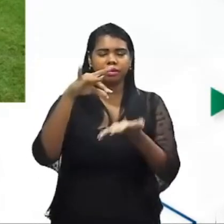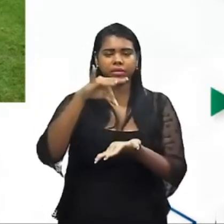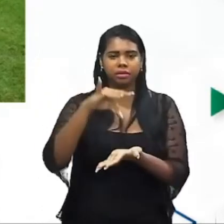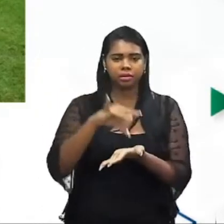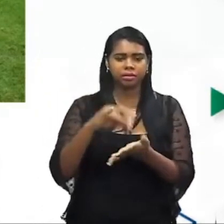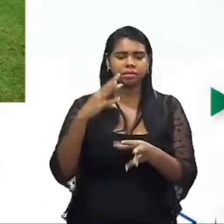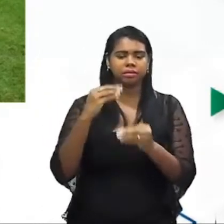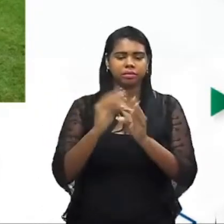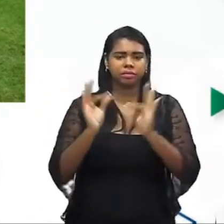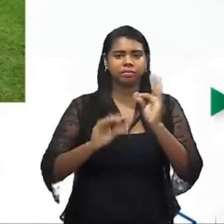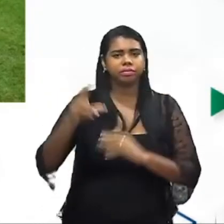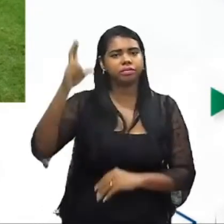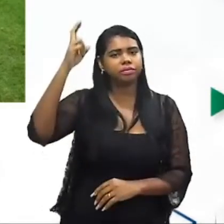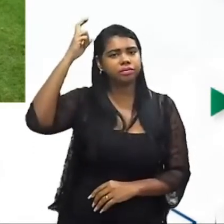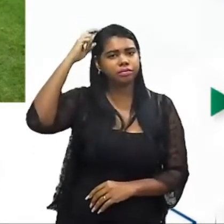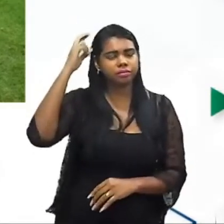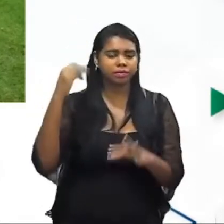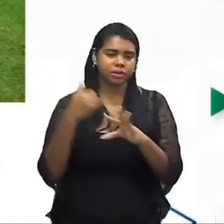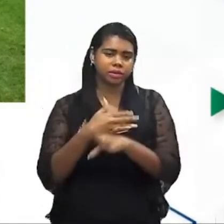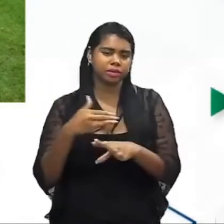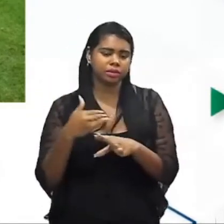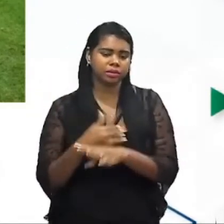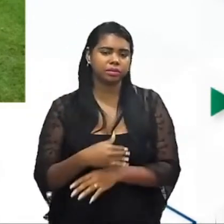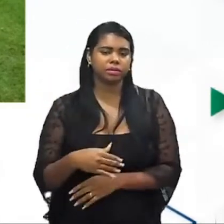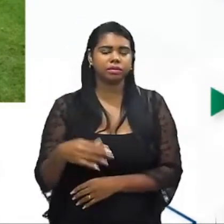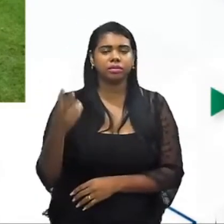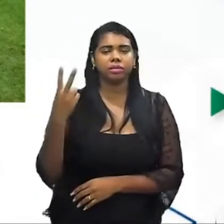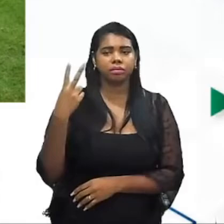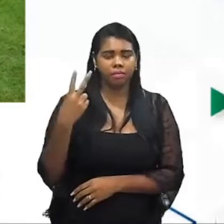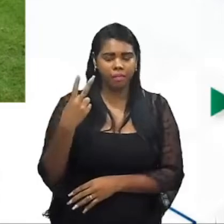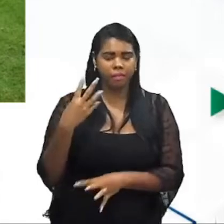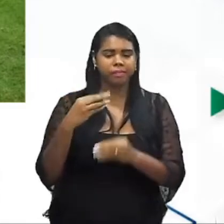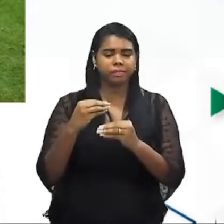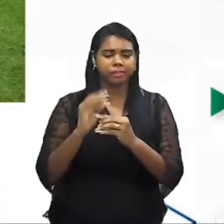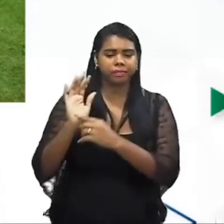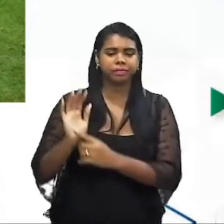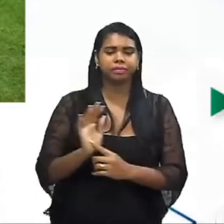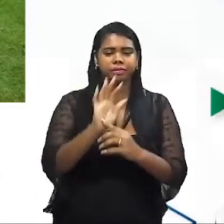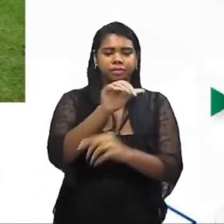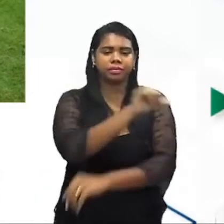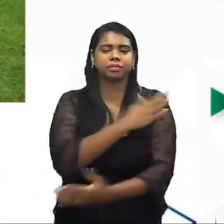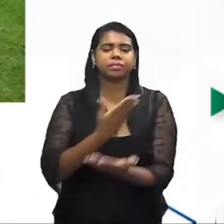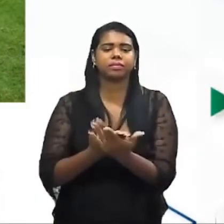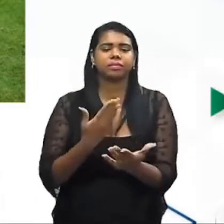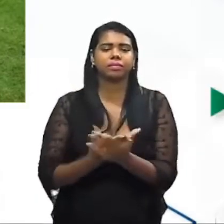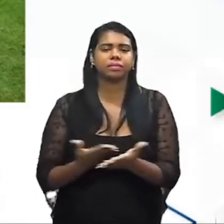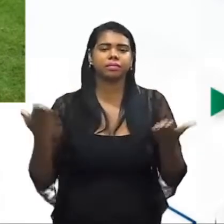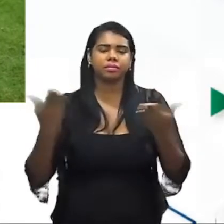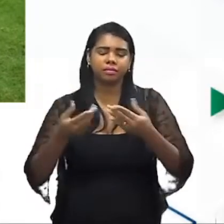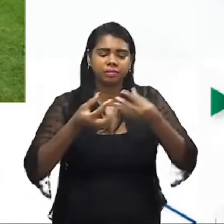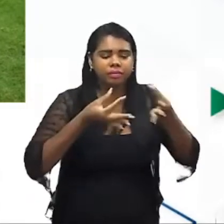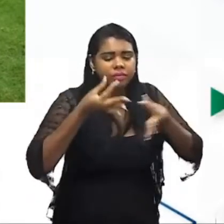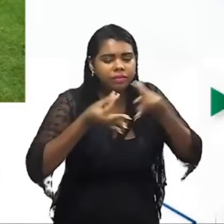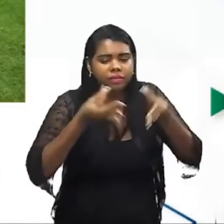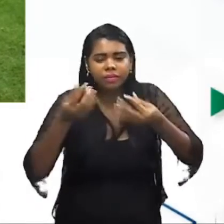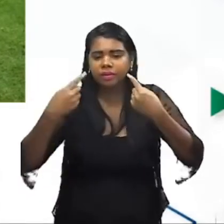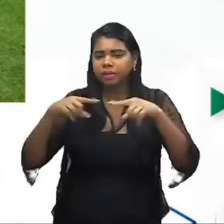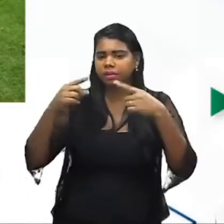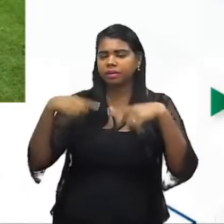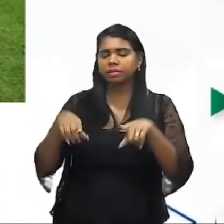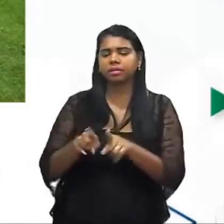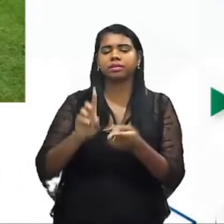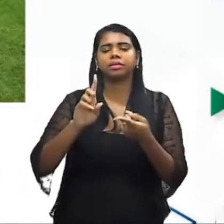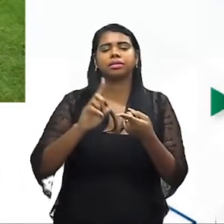compõem essa cultura do Recife. Então, são dois artistas que a gente traz para a aula de hoje, fazendo essa discussão sobre